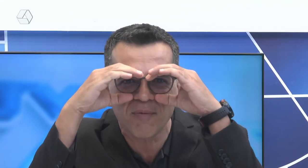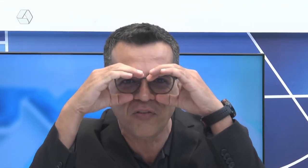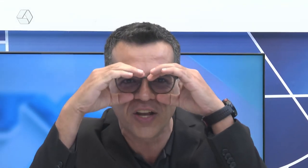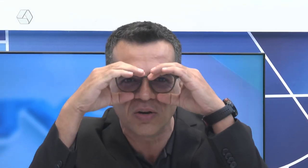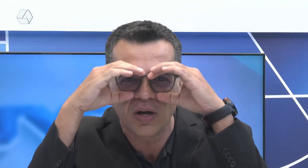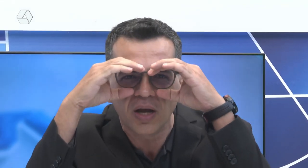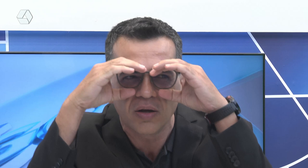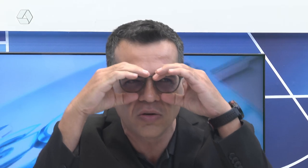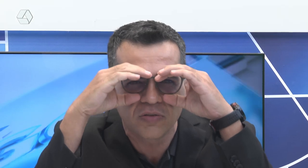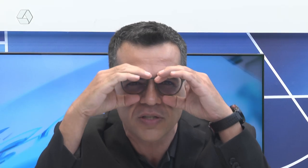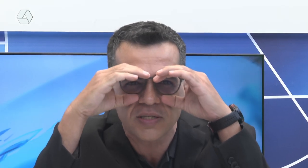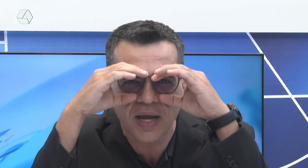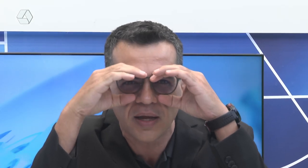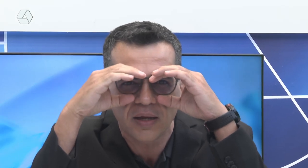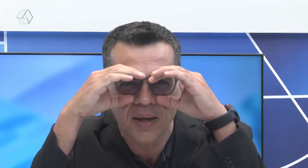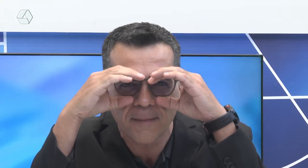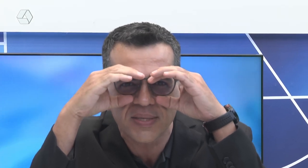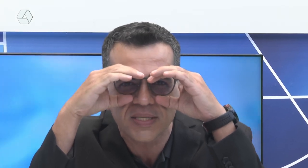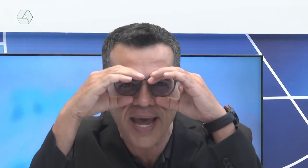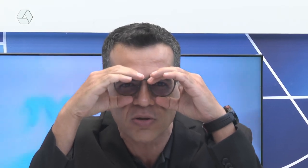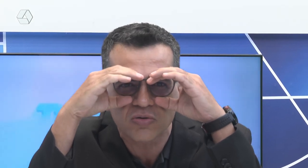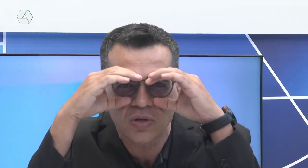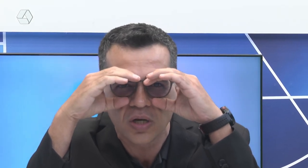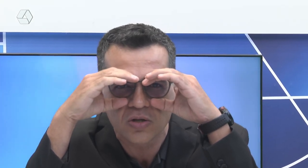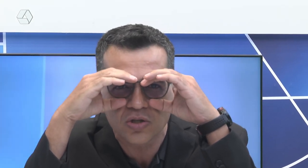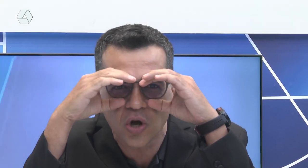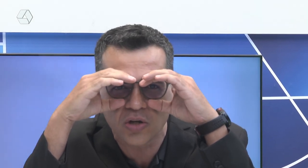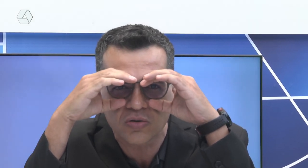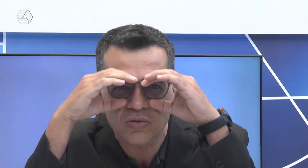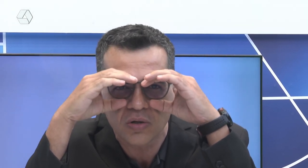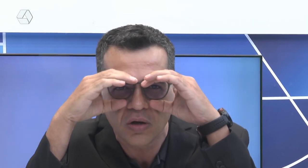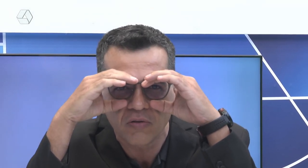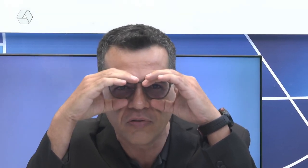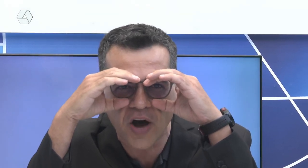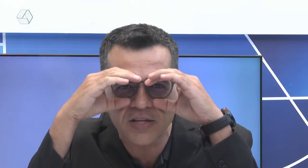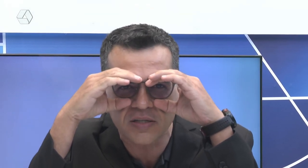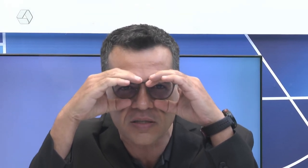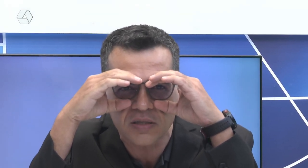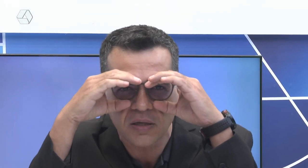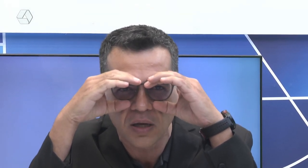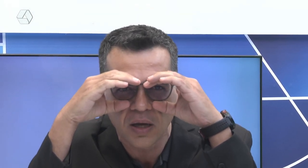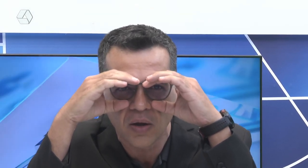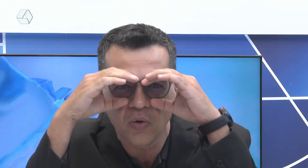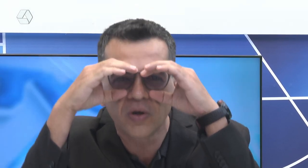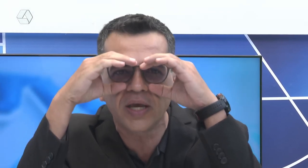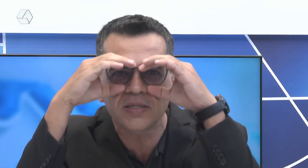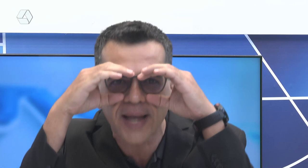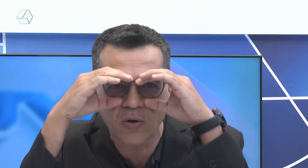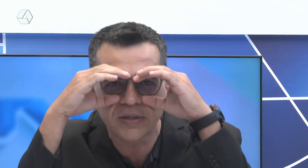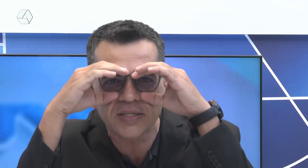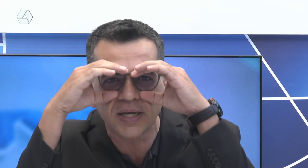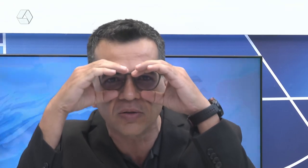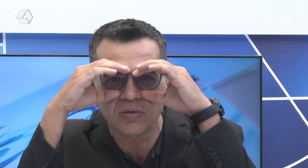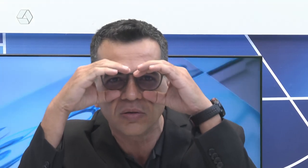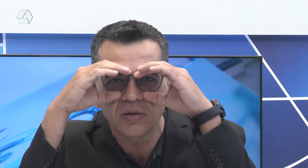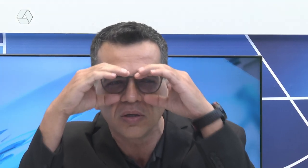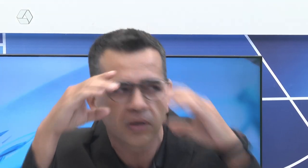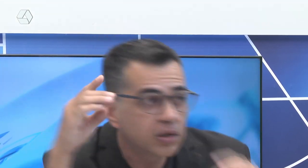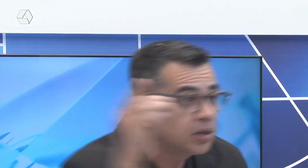Acordou, né, meu filho? Onde você está? Mistérios, sonhos, vozes. O que está